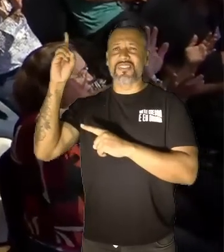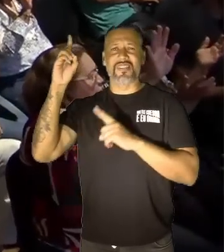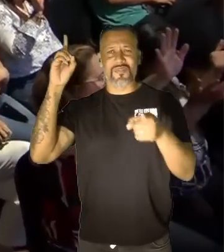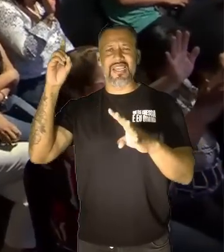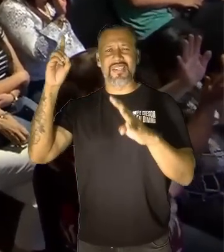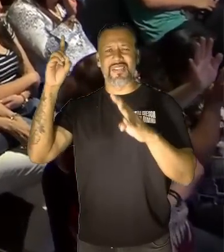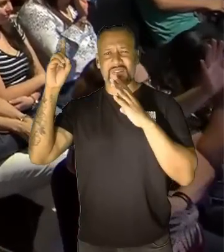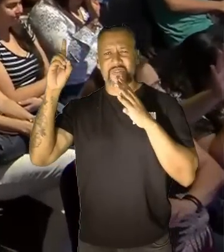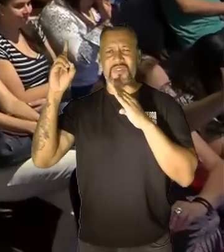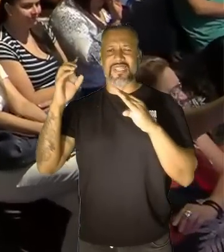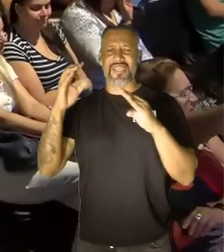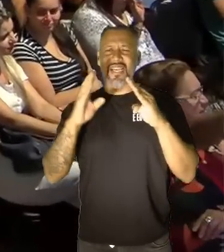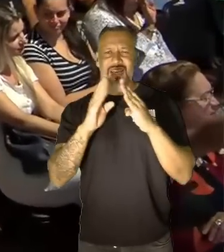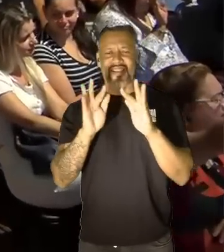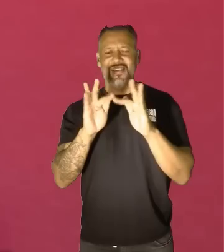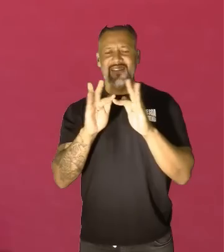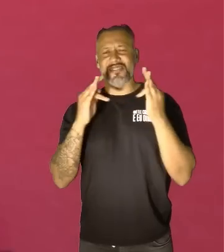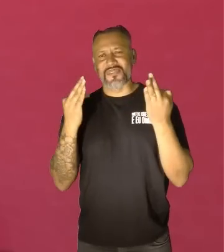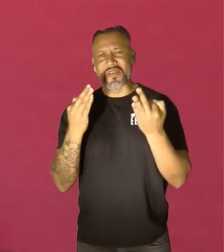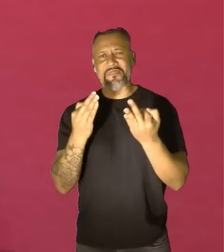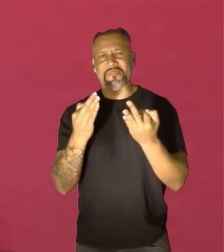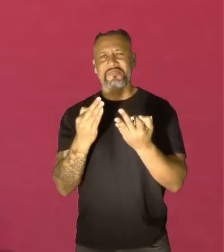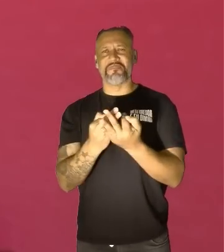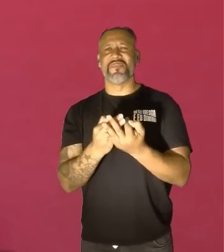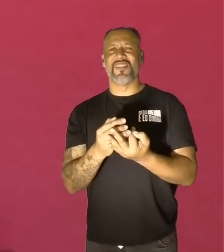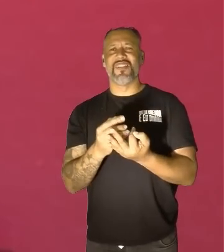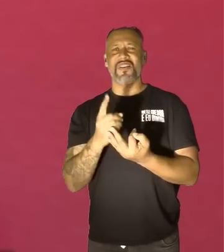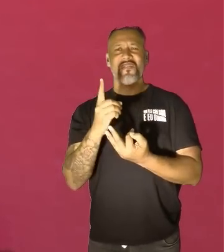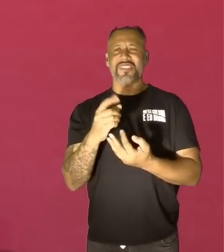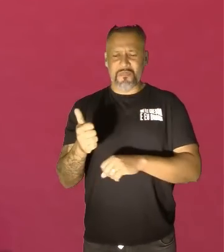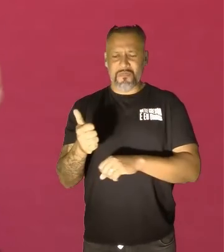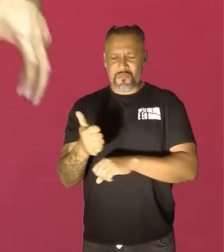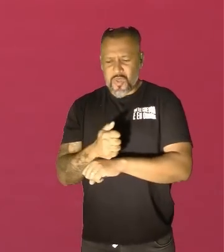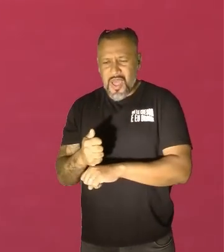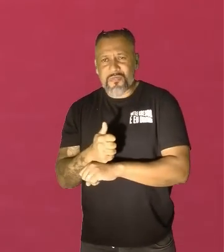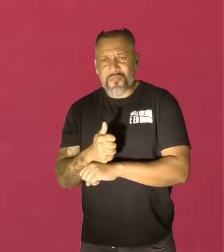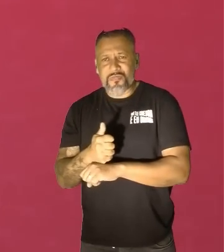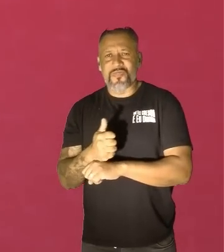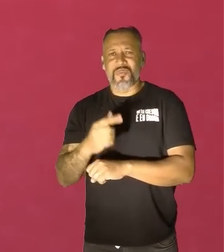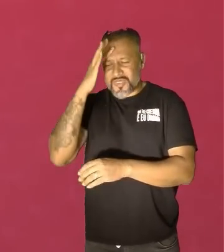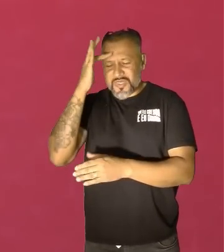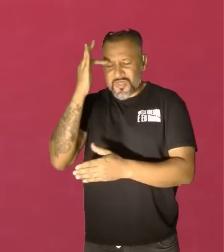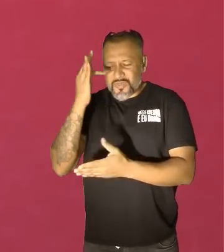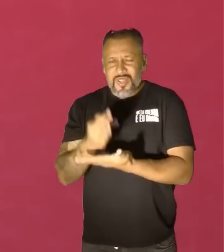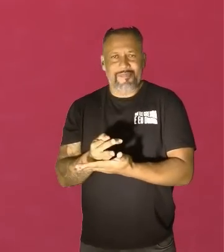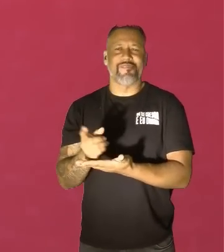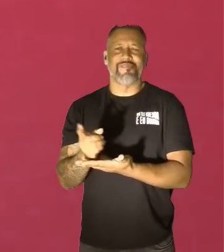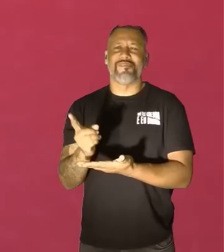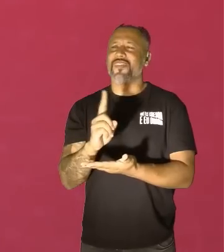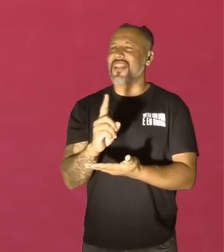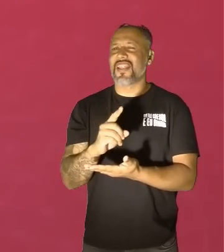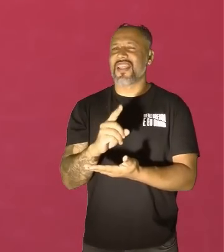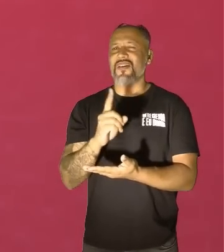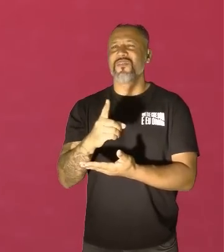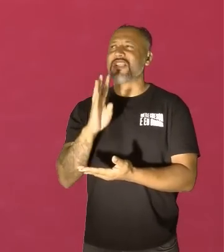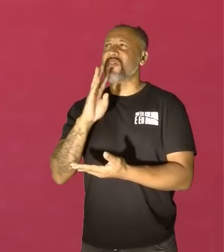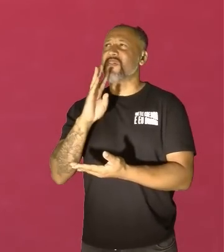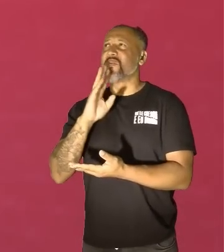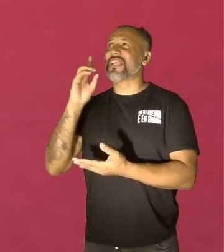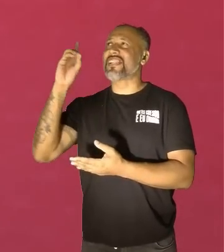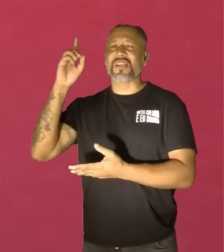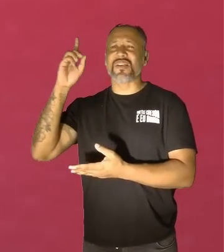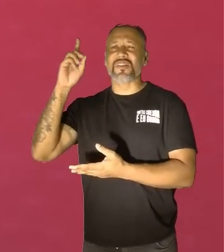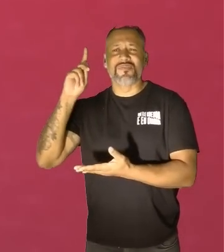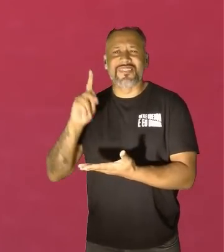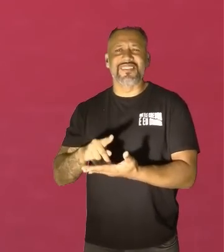tua casa, na tua família. Eu quero declarar que você não vai ser um profissional da fé, alguém que vai ter se orgulhar por descer nas madrugadas, por